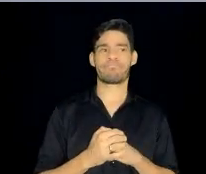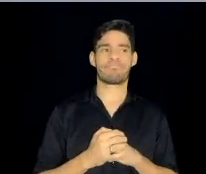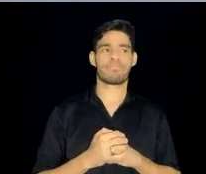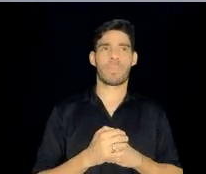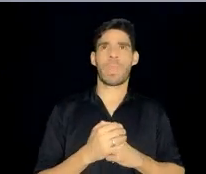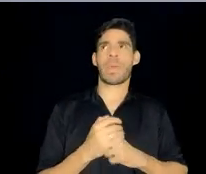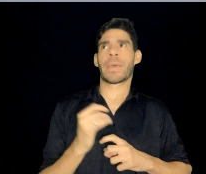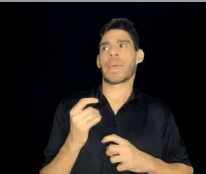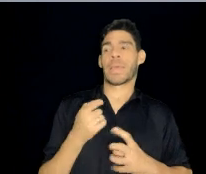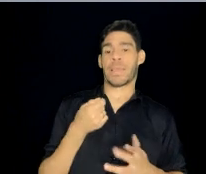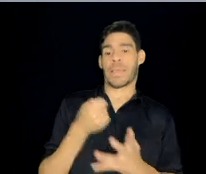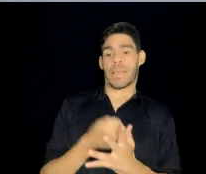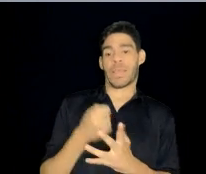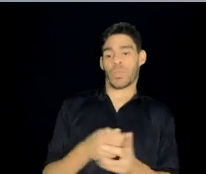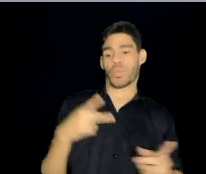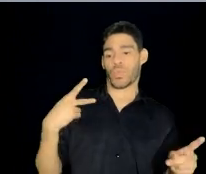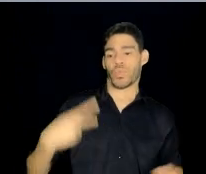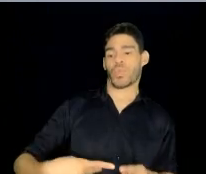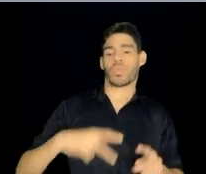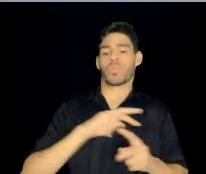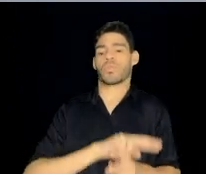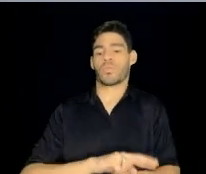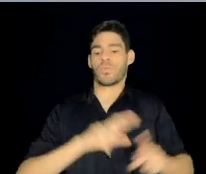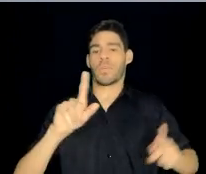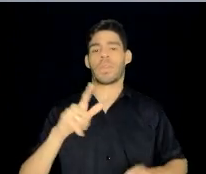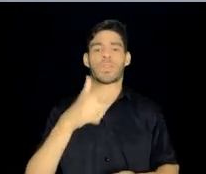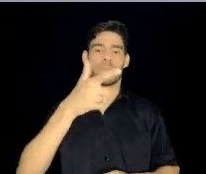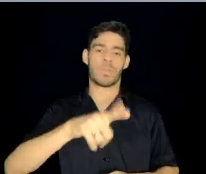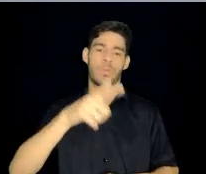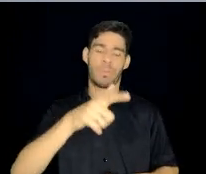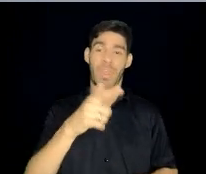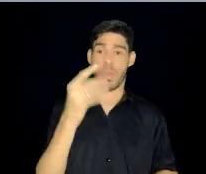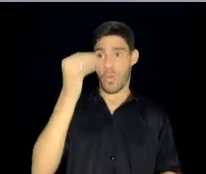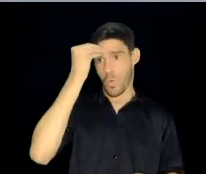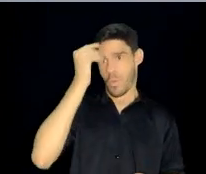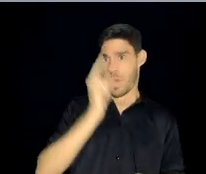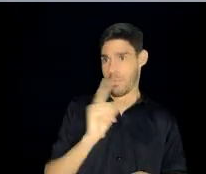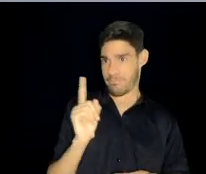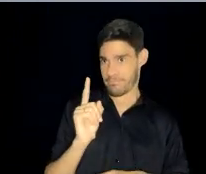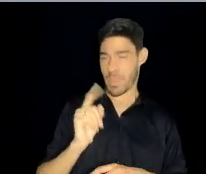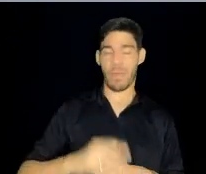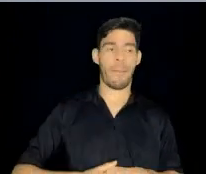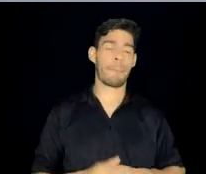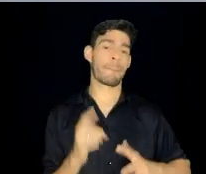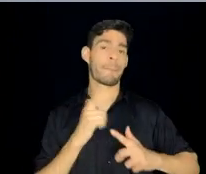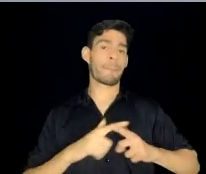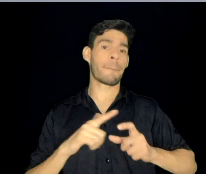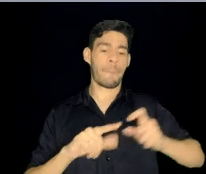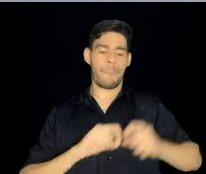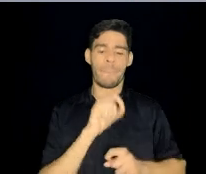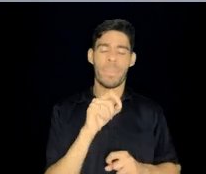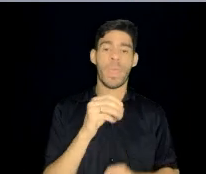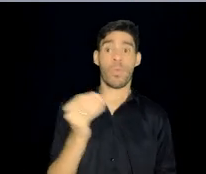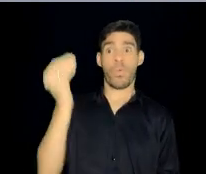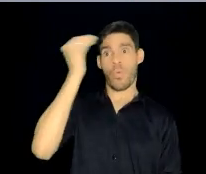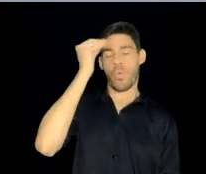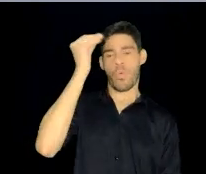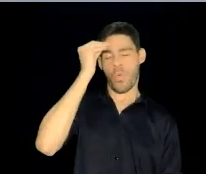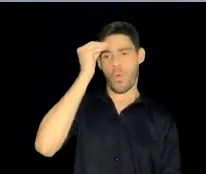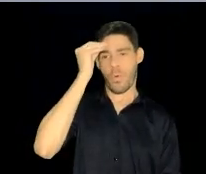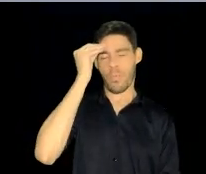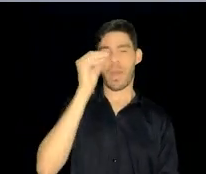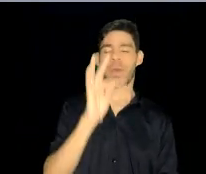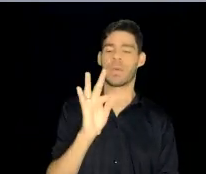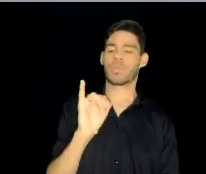há meios de se exigir uma conduta diversa e que, portanto, o fato não é culpável. Então, aí o problema está no